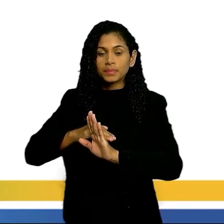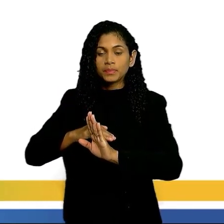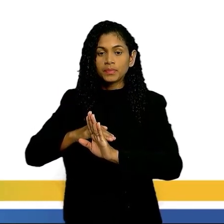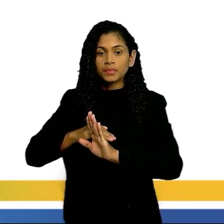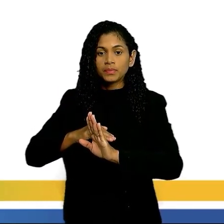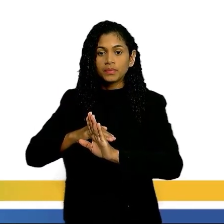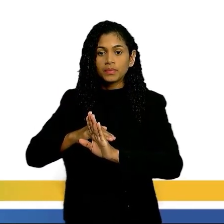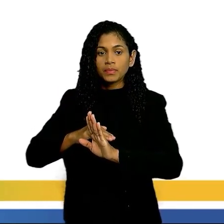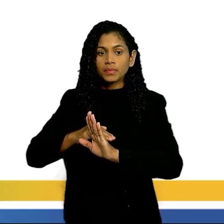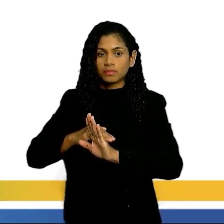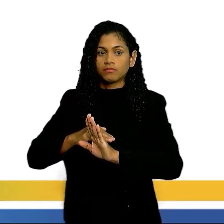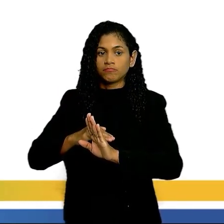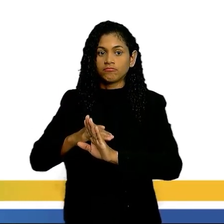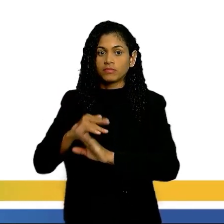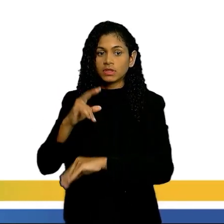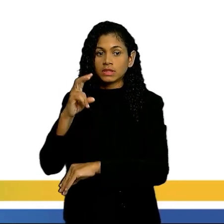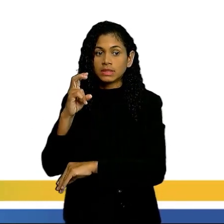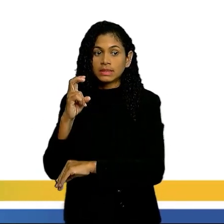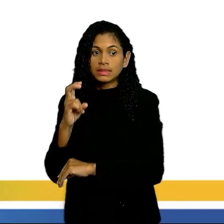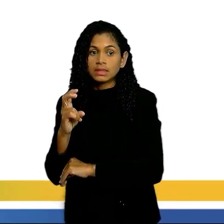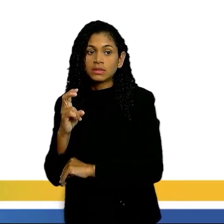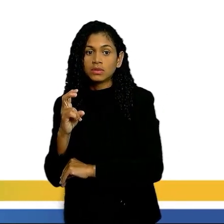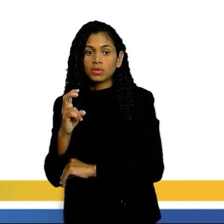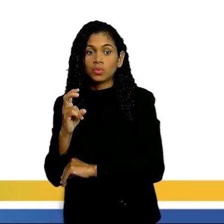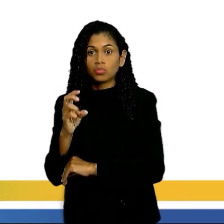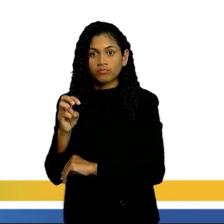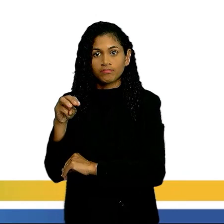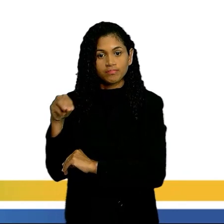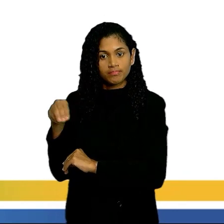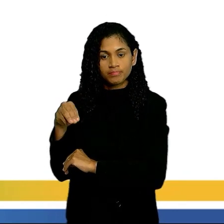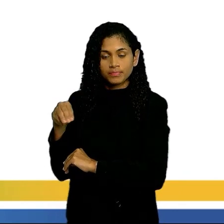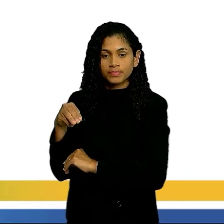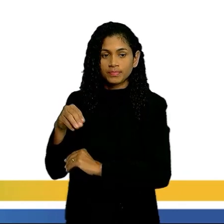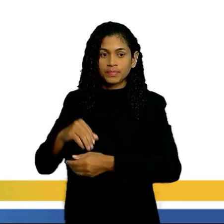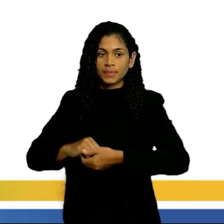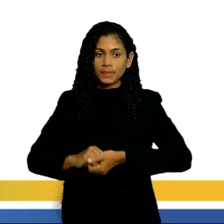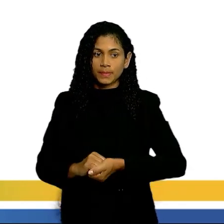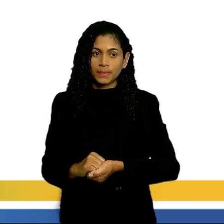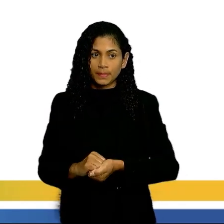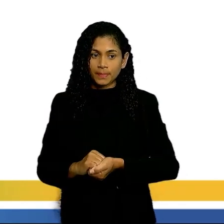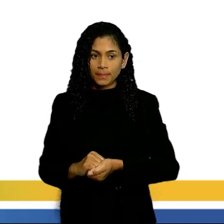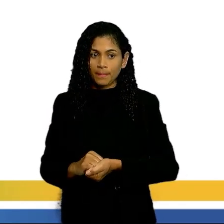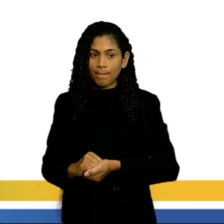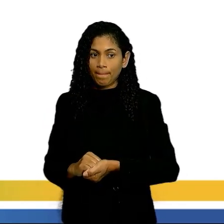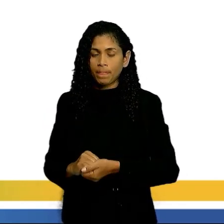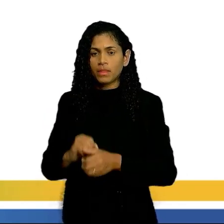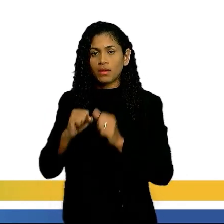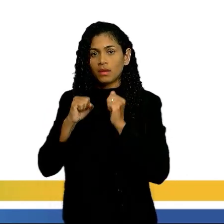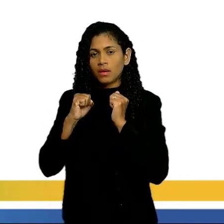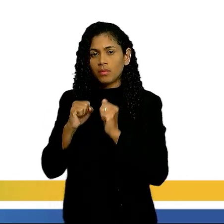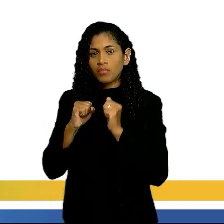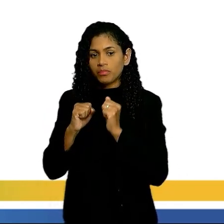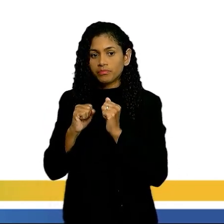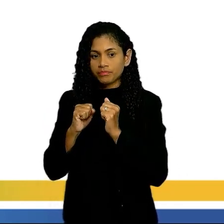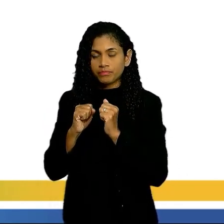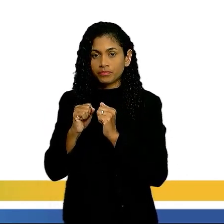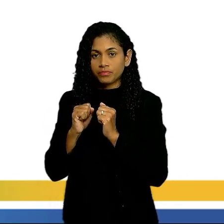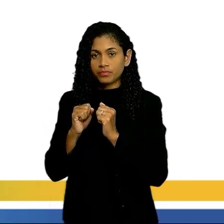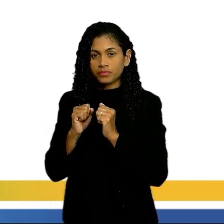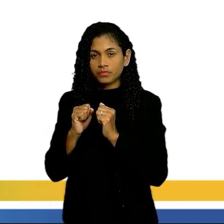tá? Que é o que a gente vai observar na figura. Então, podemos ver